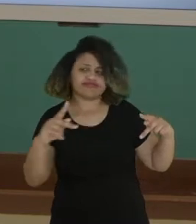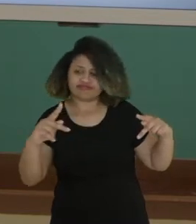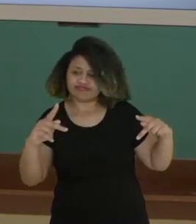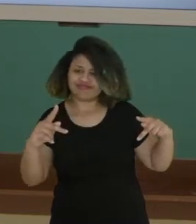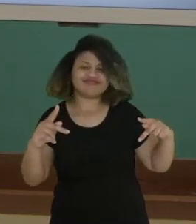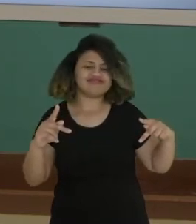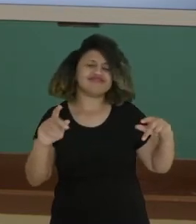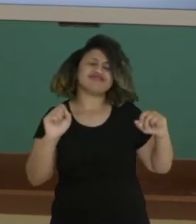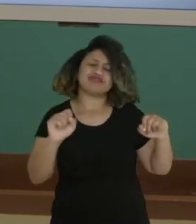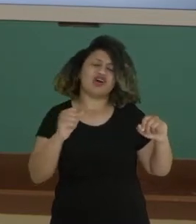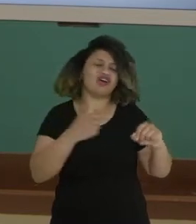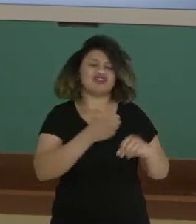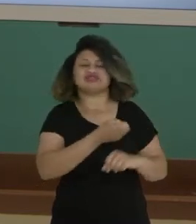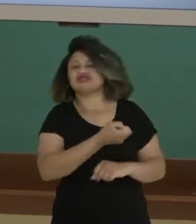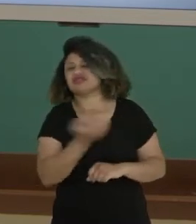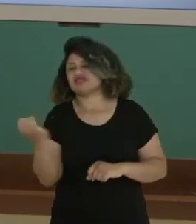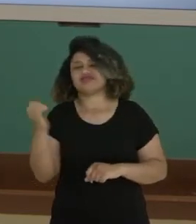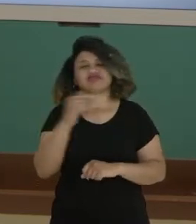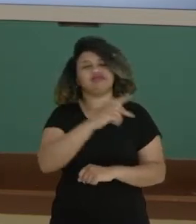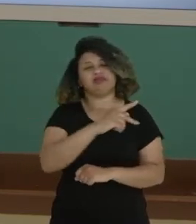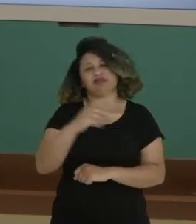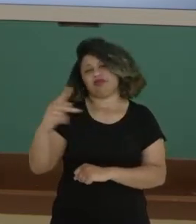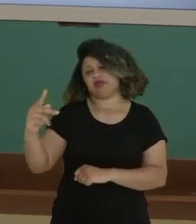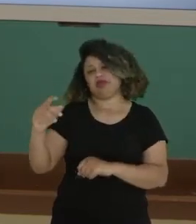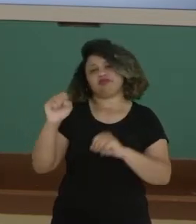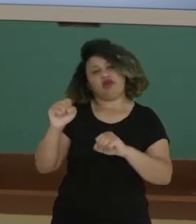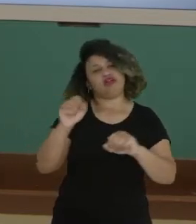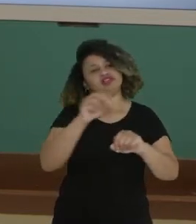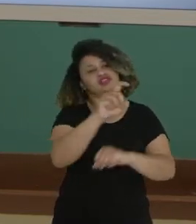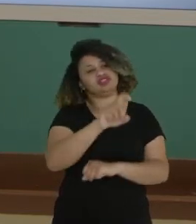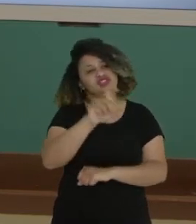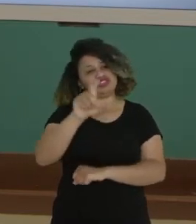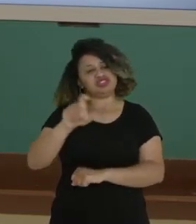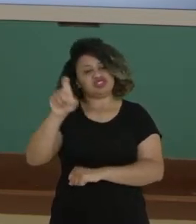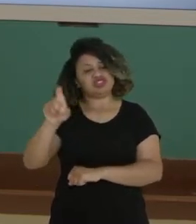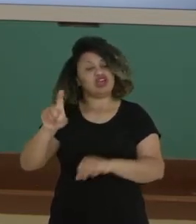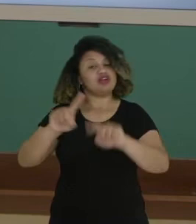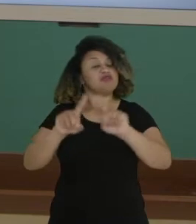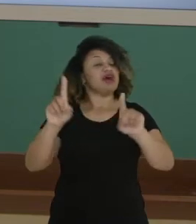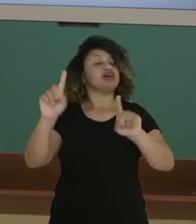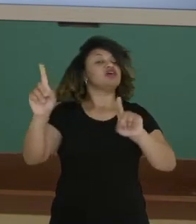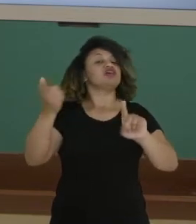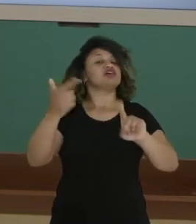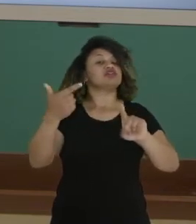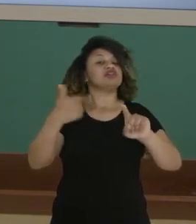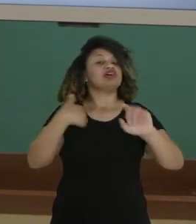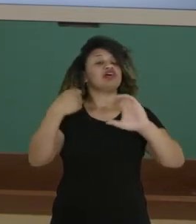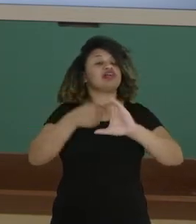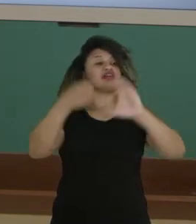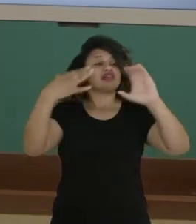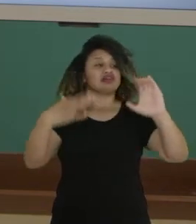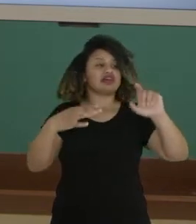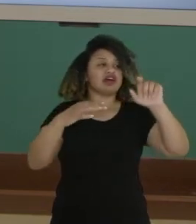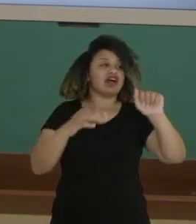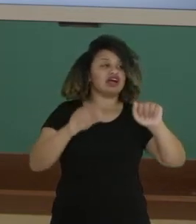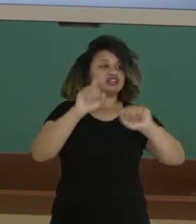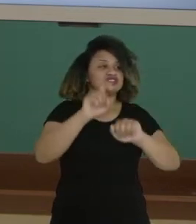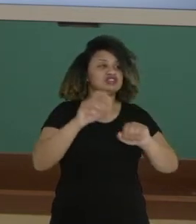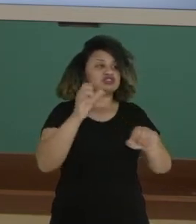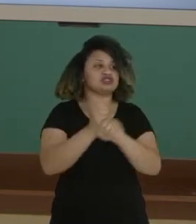aparecer quantas vezes ela quiser. Ela só não está naquele tipão, a X mais B. Mas é só você